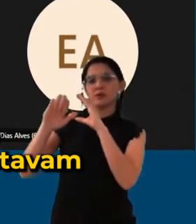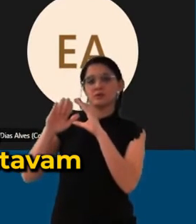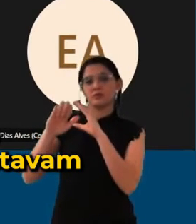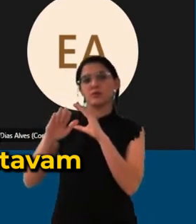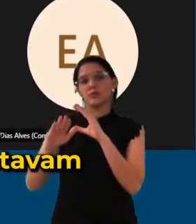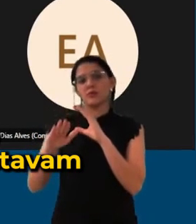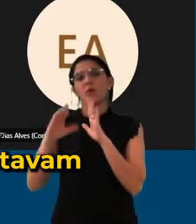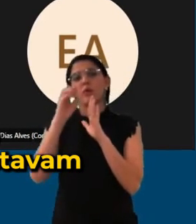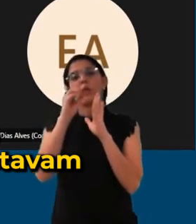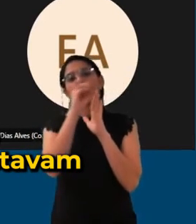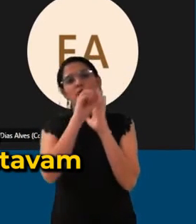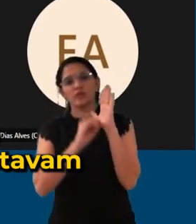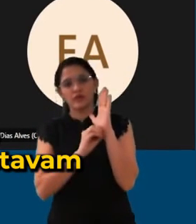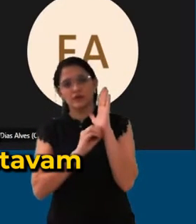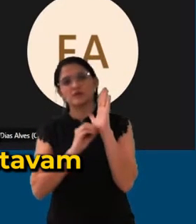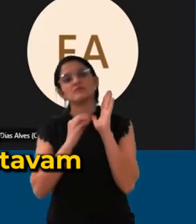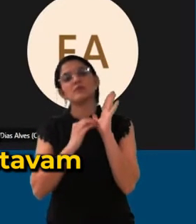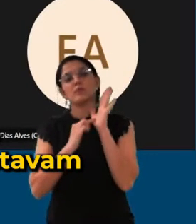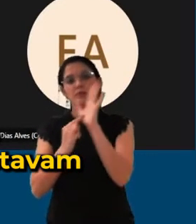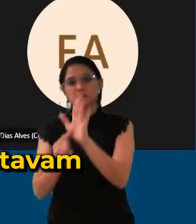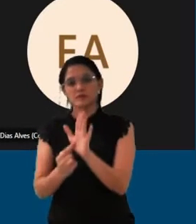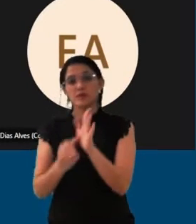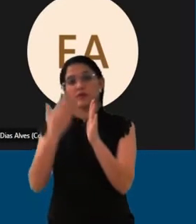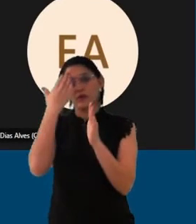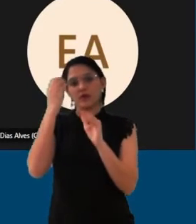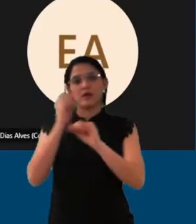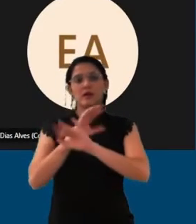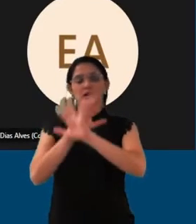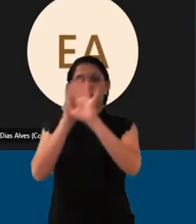né, com esses esclarecimentos. Então, ele não foi